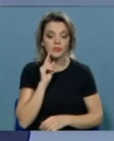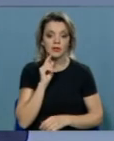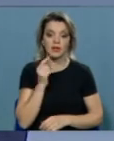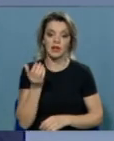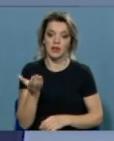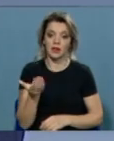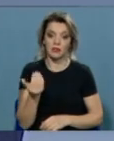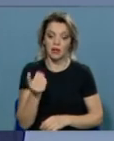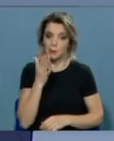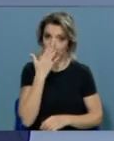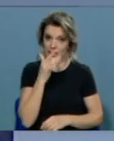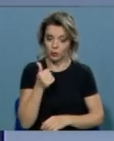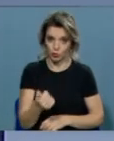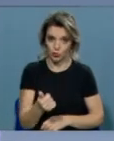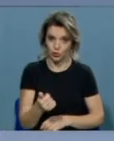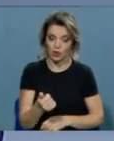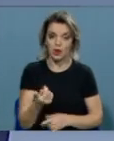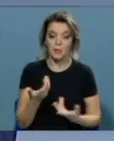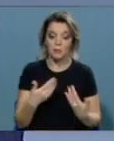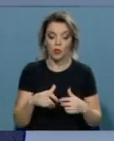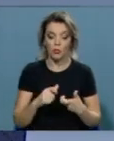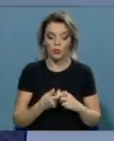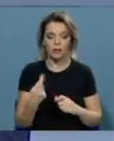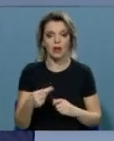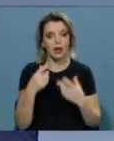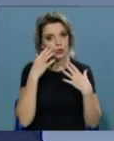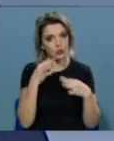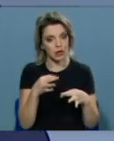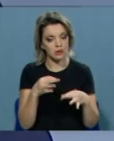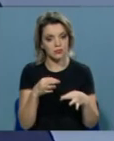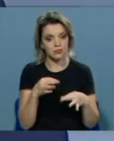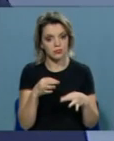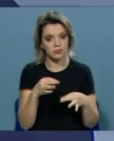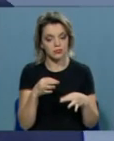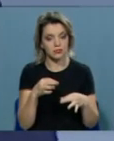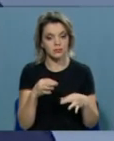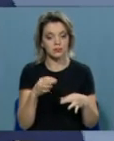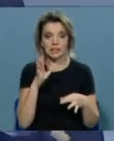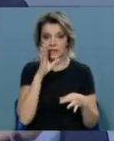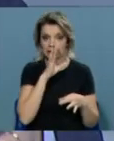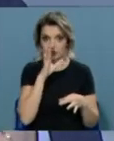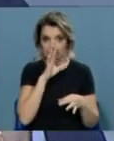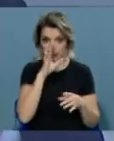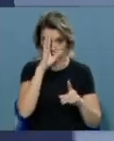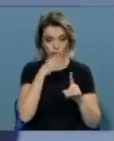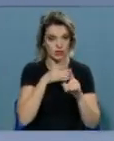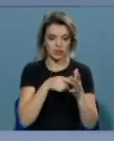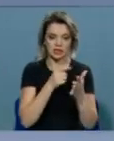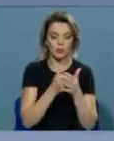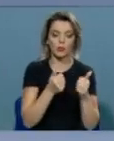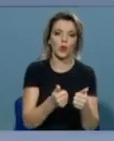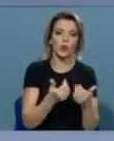que vem a caminho parece que somos a o problema natural de células que as intenções são sempre